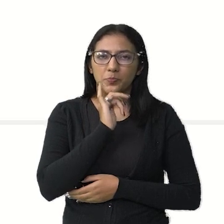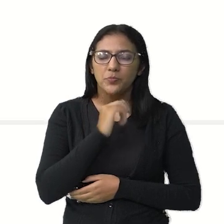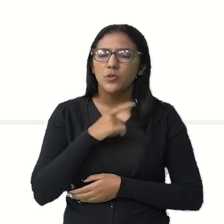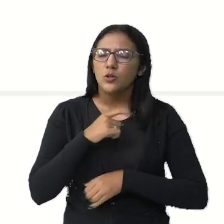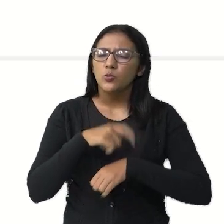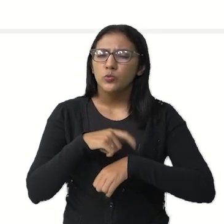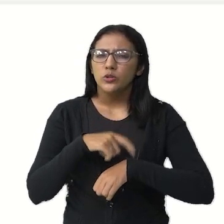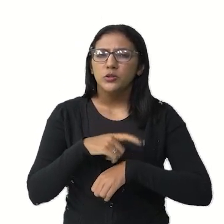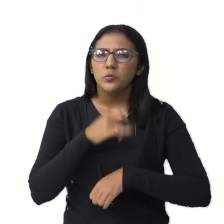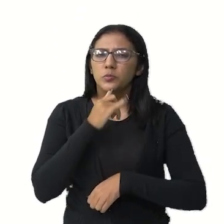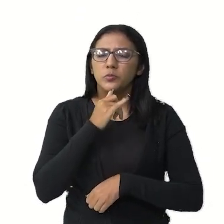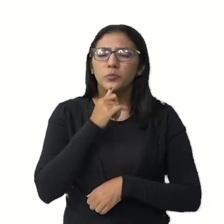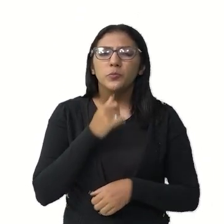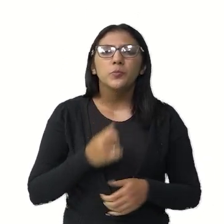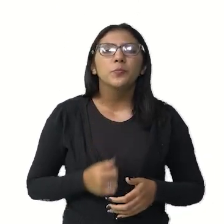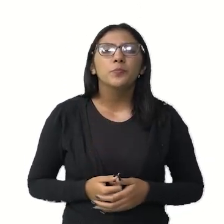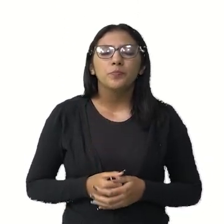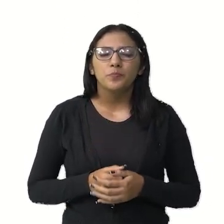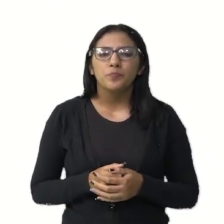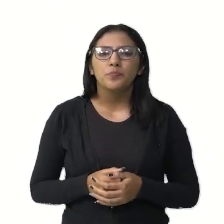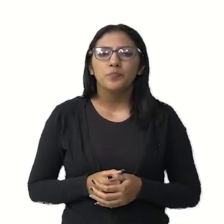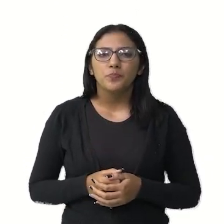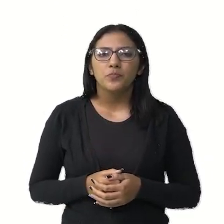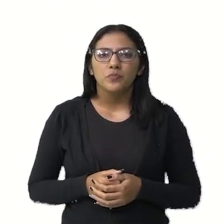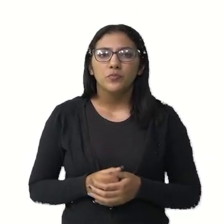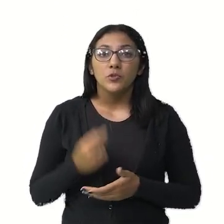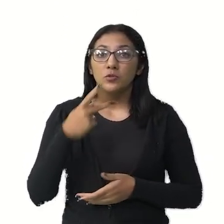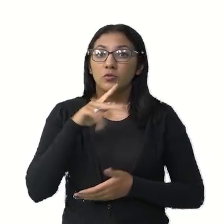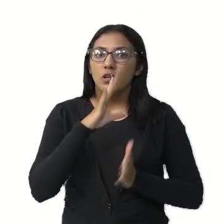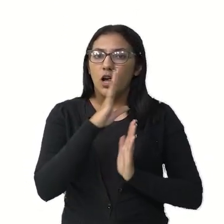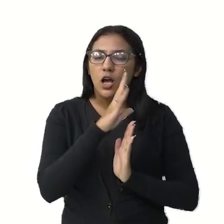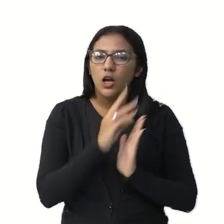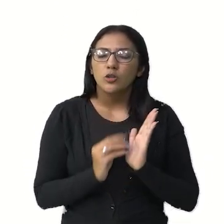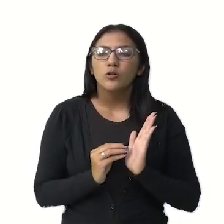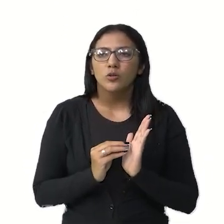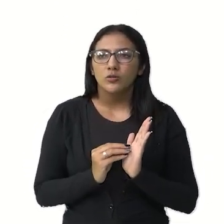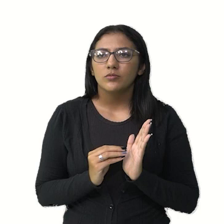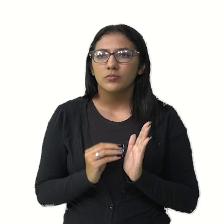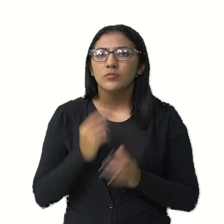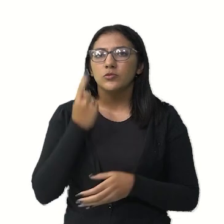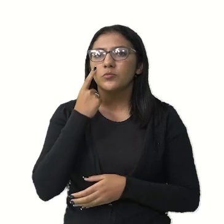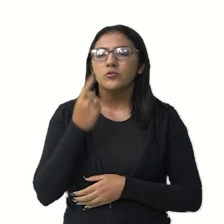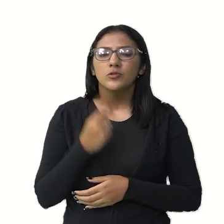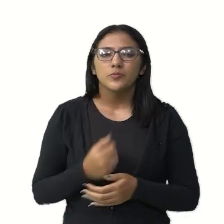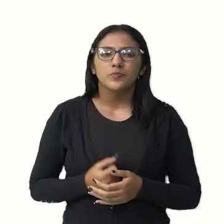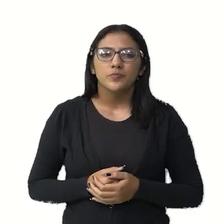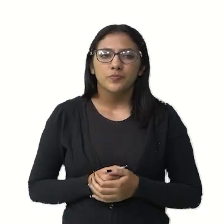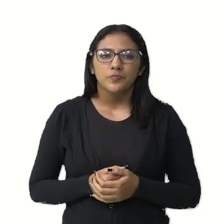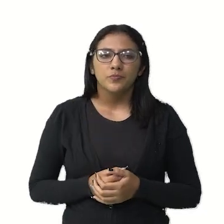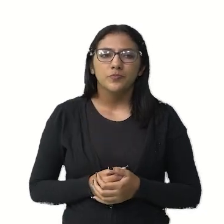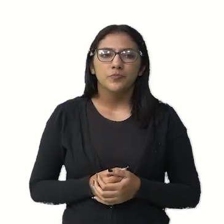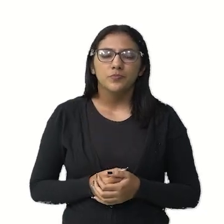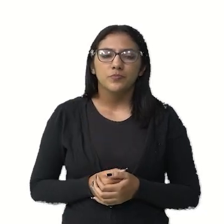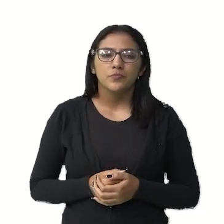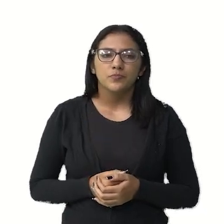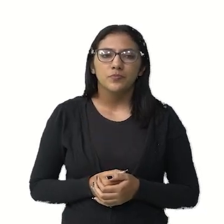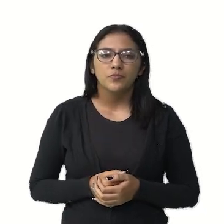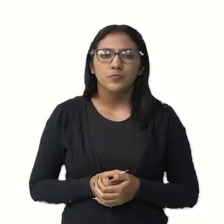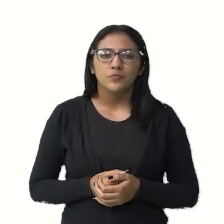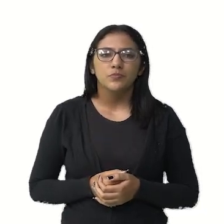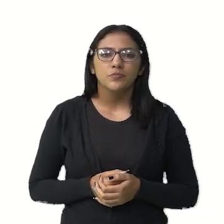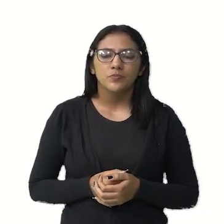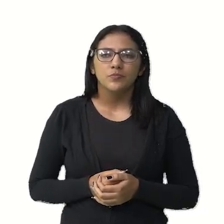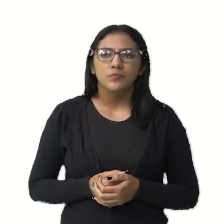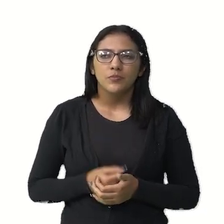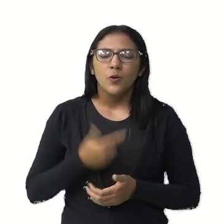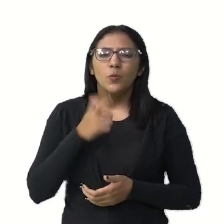tem tempinho. Vou subir aqui para você terminar de anotar. Eu vou acrescentar aqui então o nosso segundo exemplo. No nosso